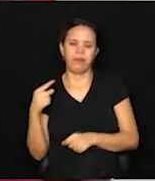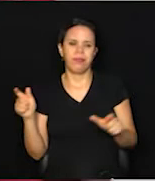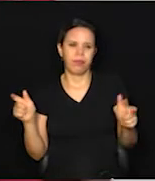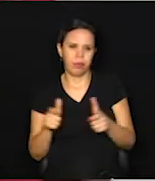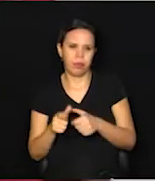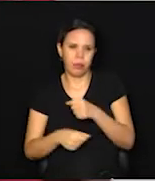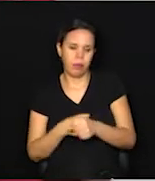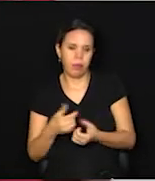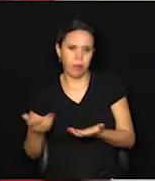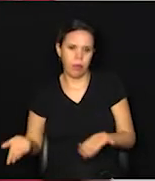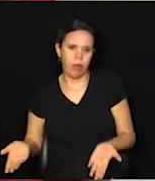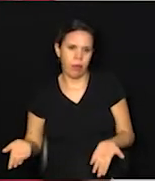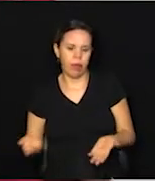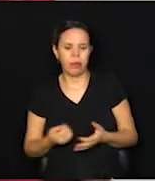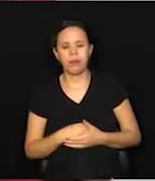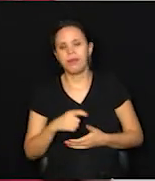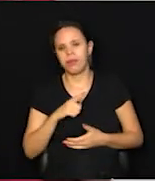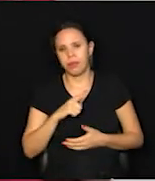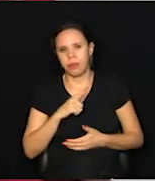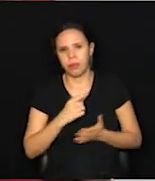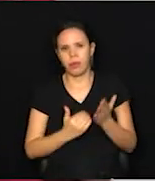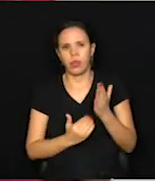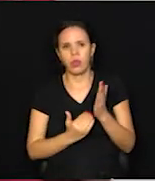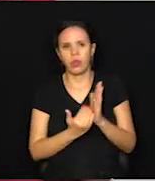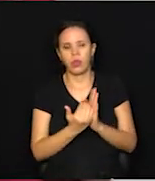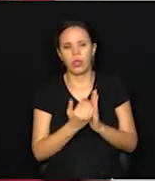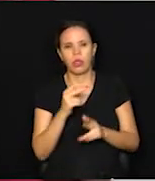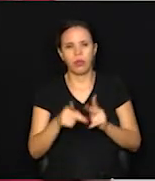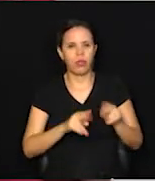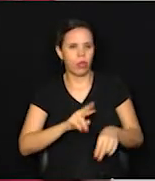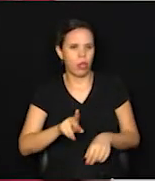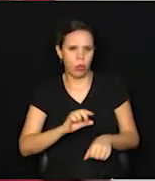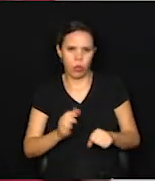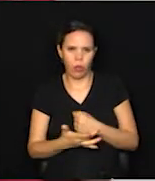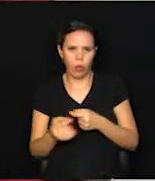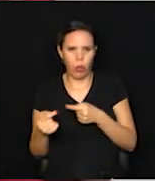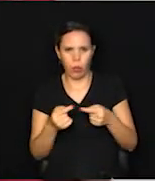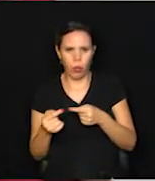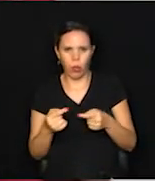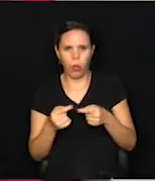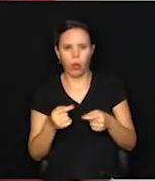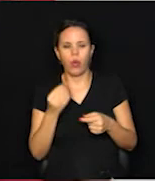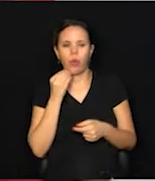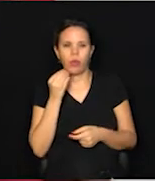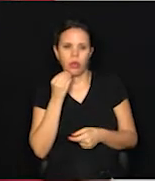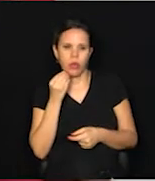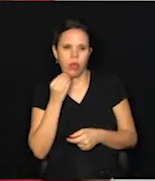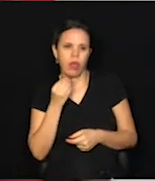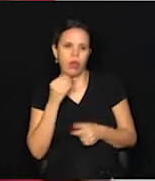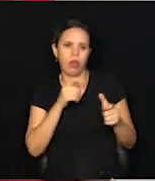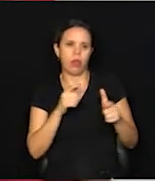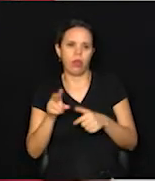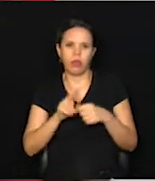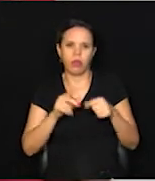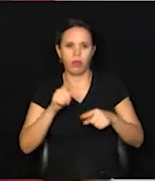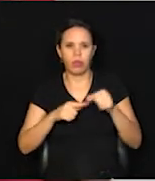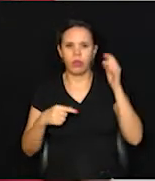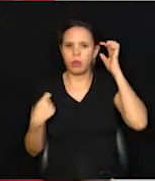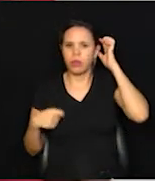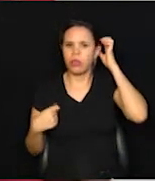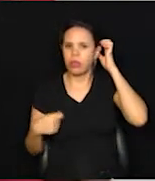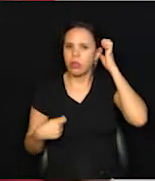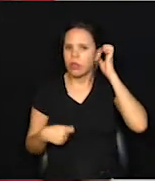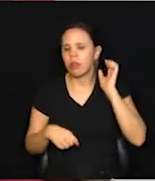nesse ano, mas tínhamos um aumento da população não-COVID disputando espaços hospitalares, disputando insumos, precisando